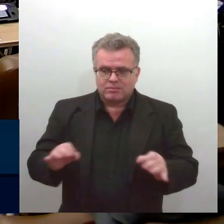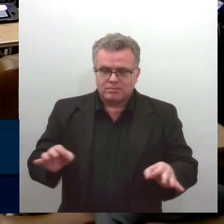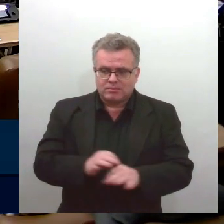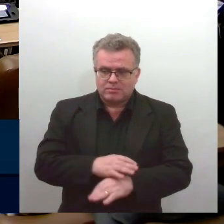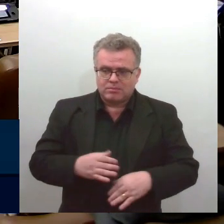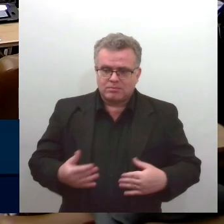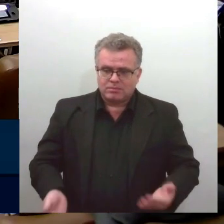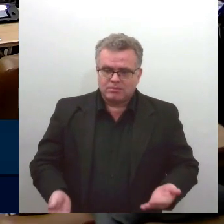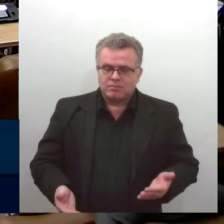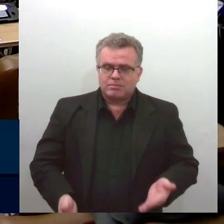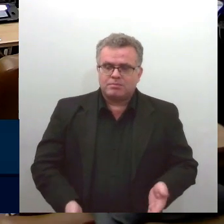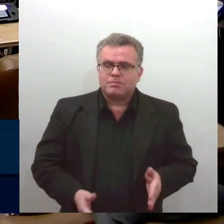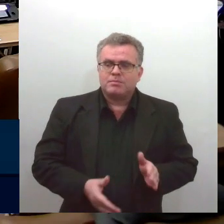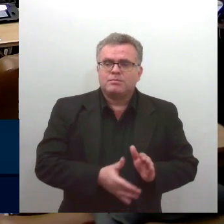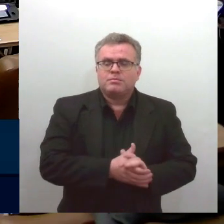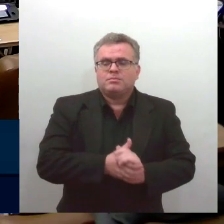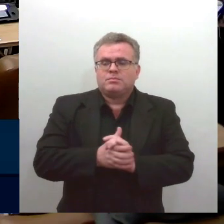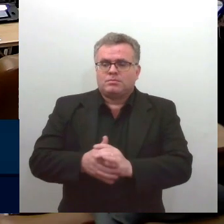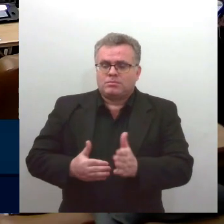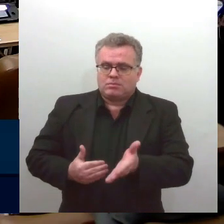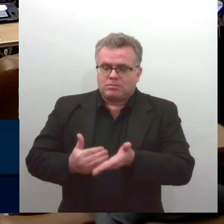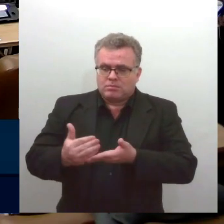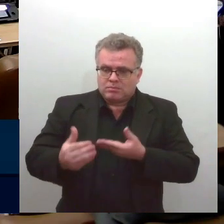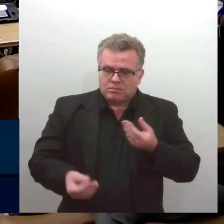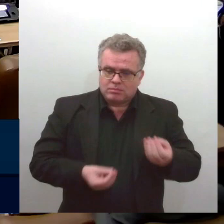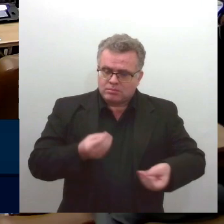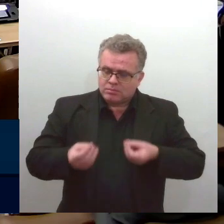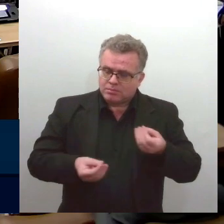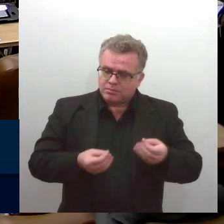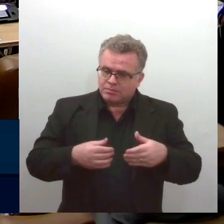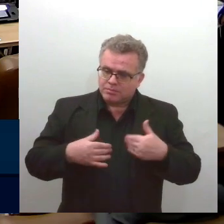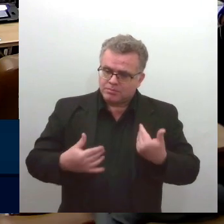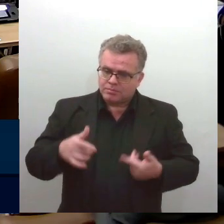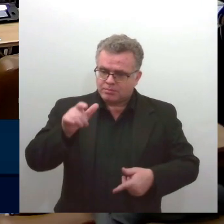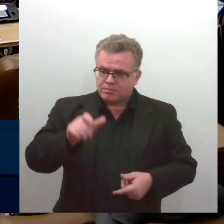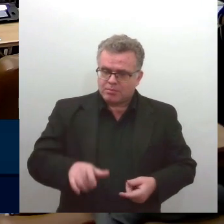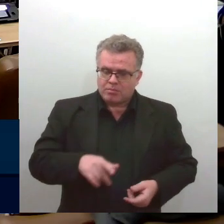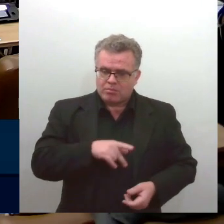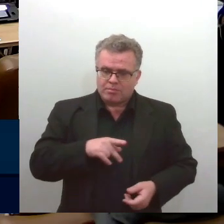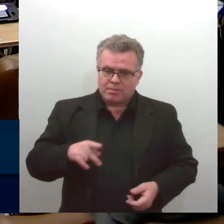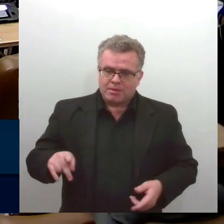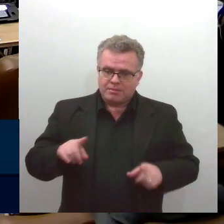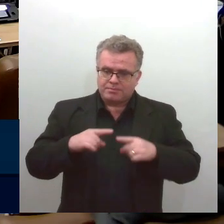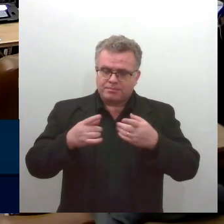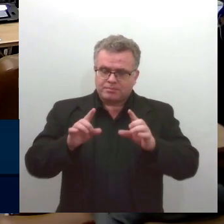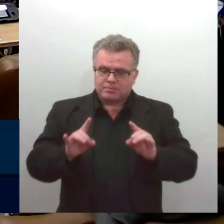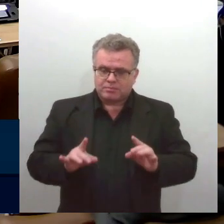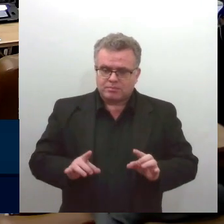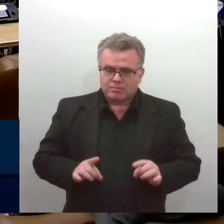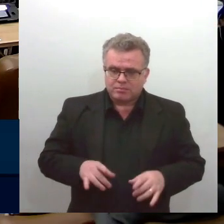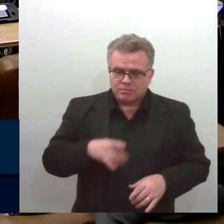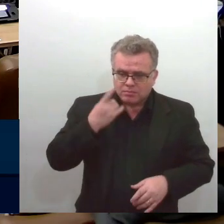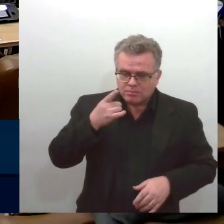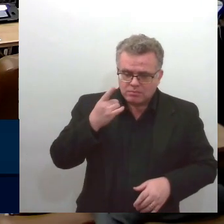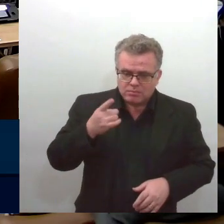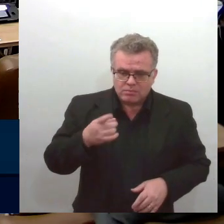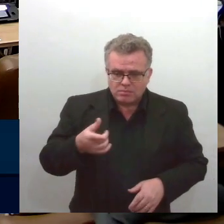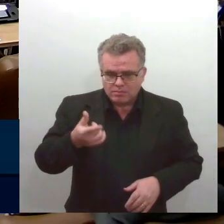inicialmente o presidente dessa sessão especial, o deputado Jefferson Andrade, presidente também da Assembleia Legislativa de